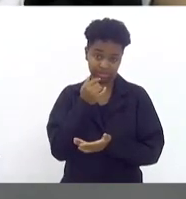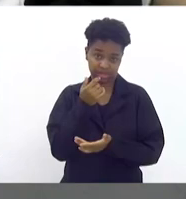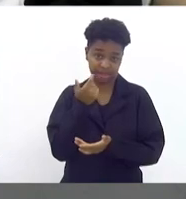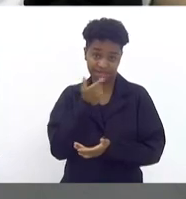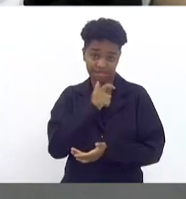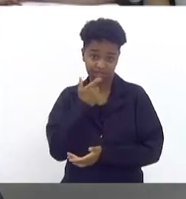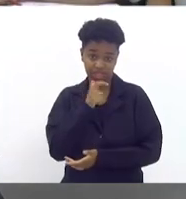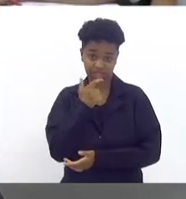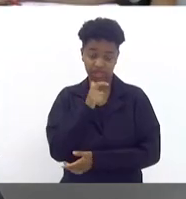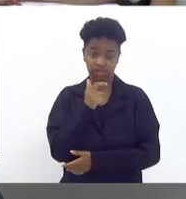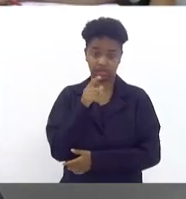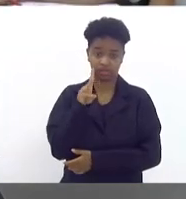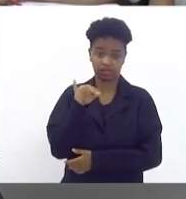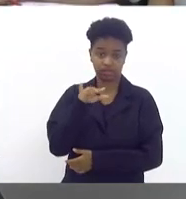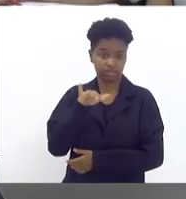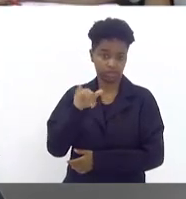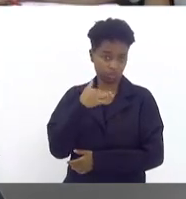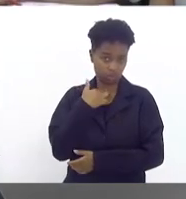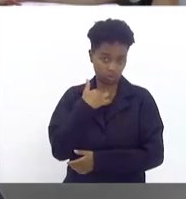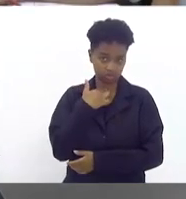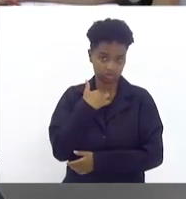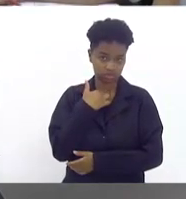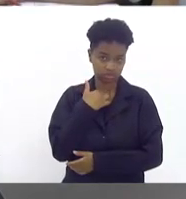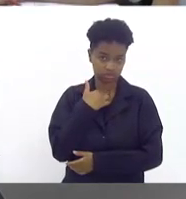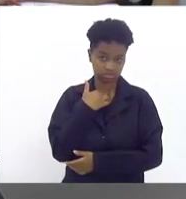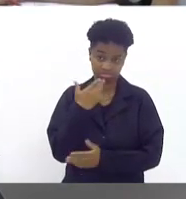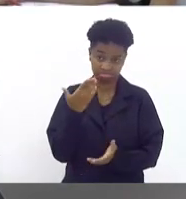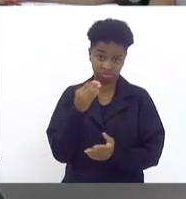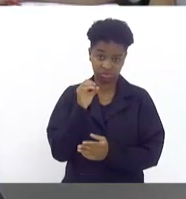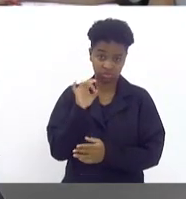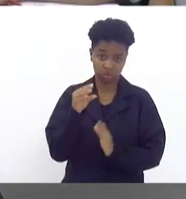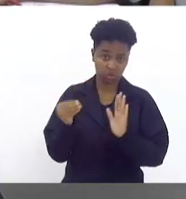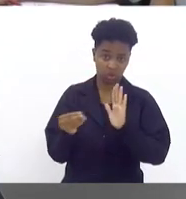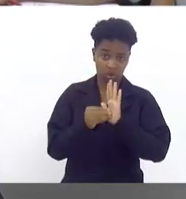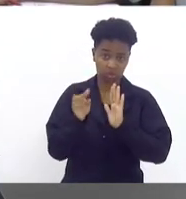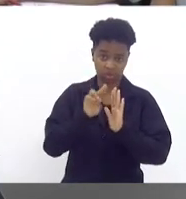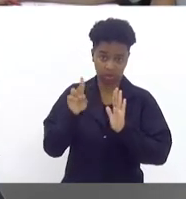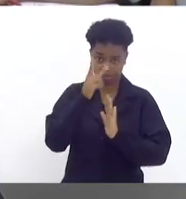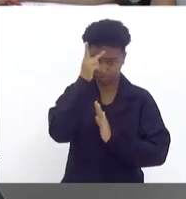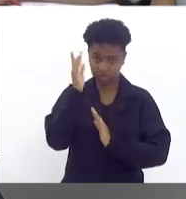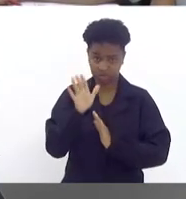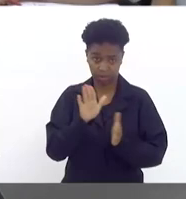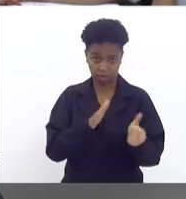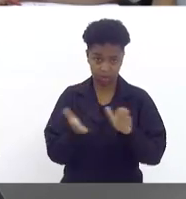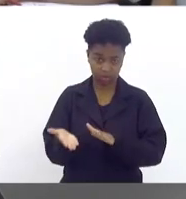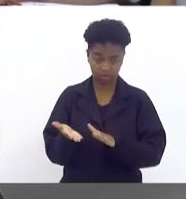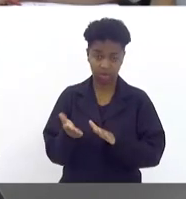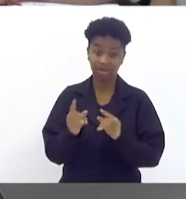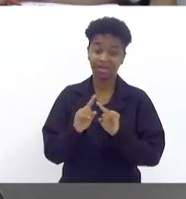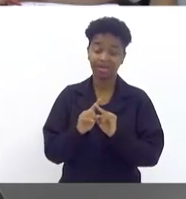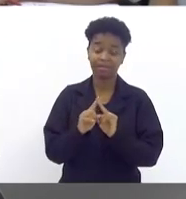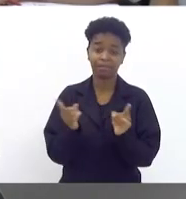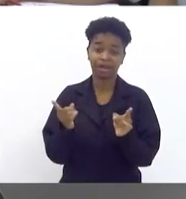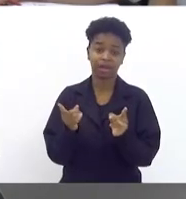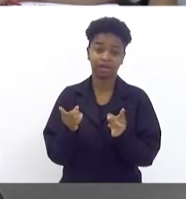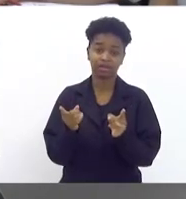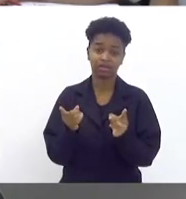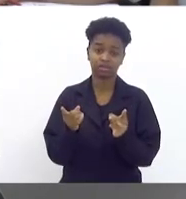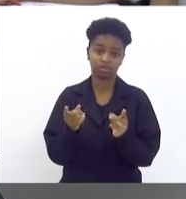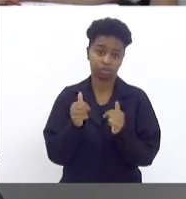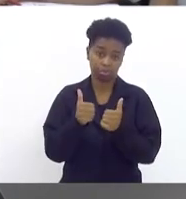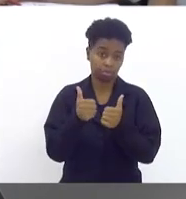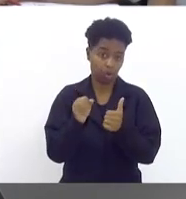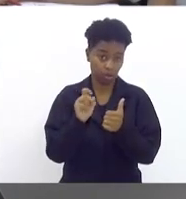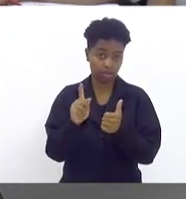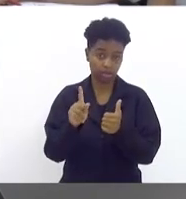o mérito tem até que ser morto. Os argumentos de Vossa Excelência, mas... Você só dá nome de cidadão é que já tá bom, morreu. Morto, tudo bem, mas ainda assim... É, homenagem um é